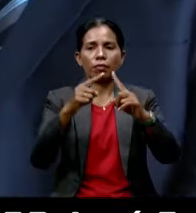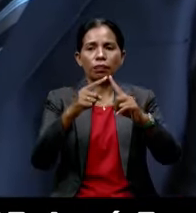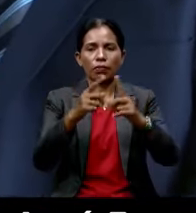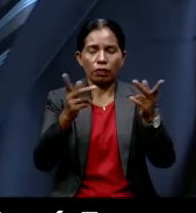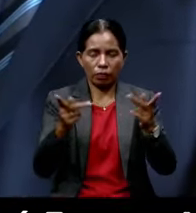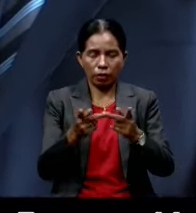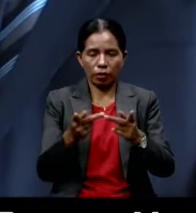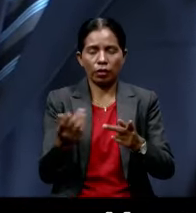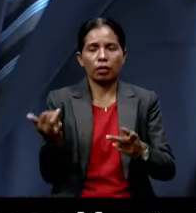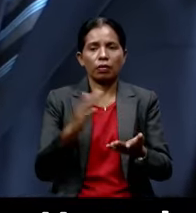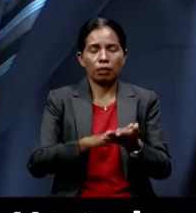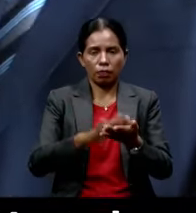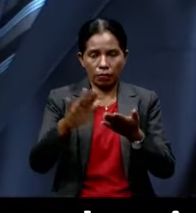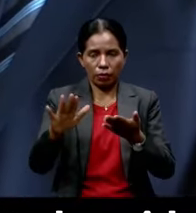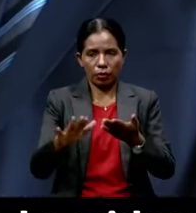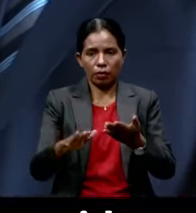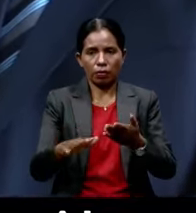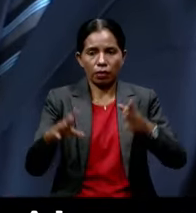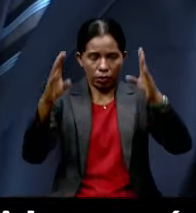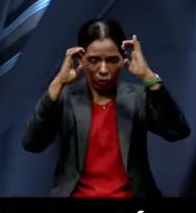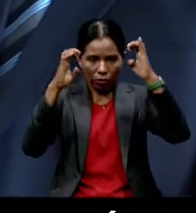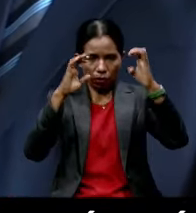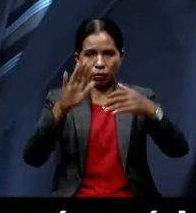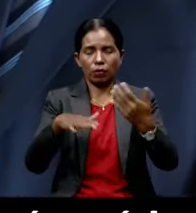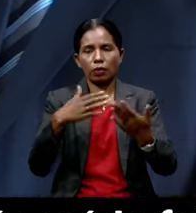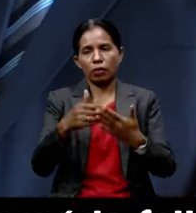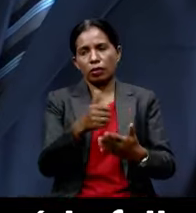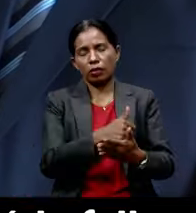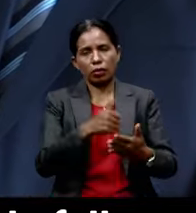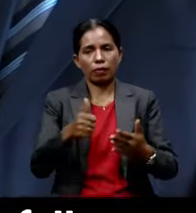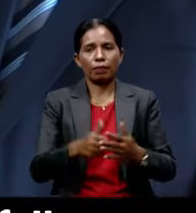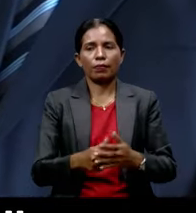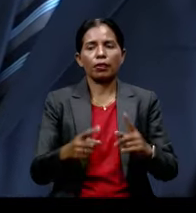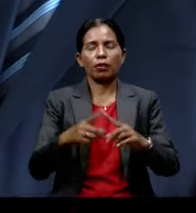ambiente, né? Né? Be, educação, o que é o que é